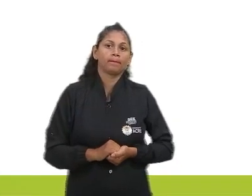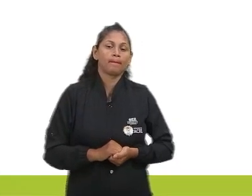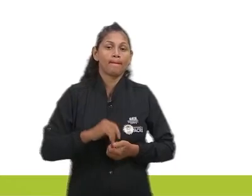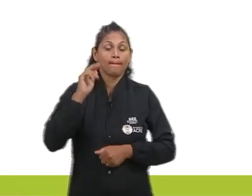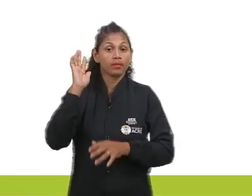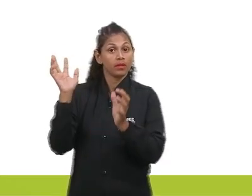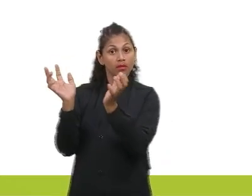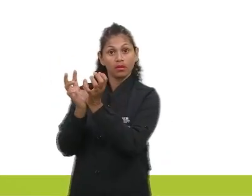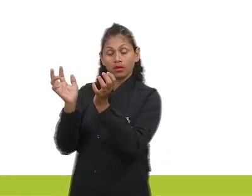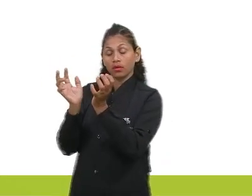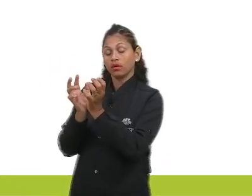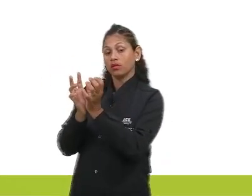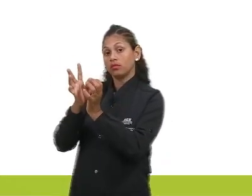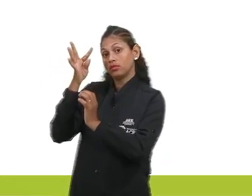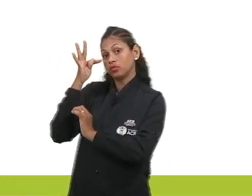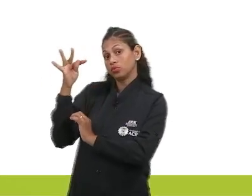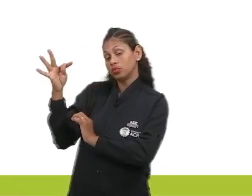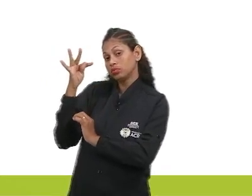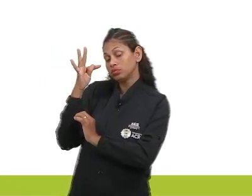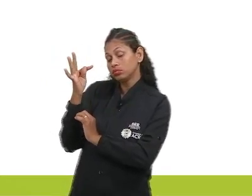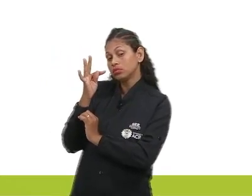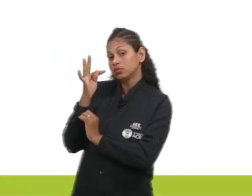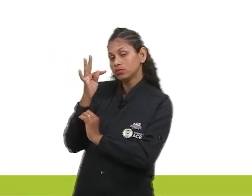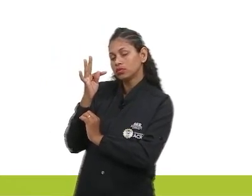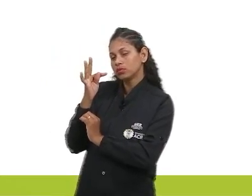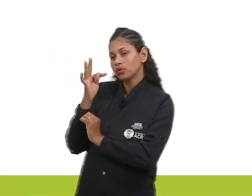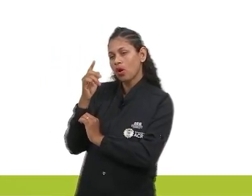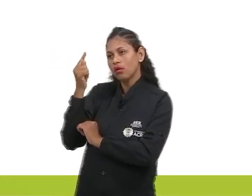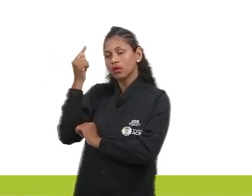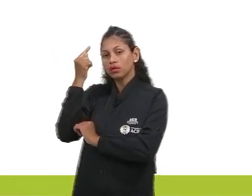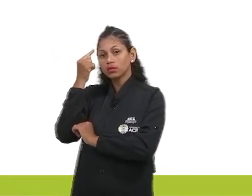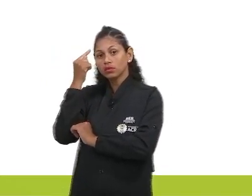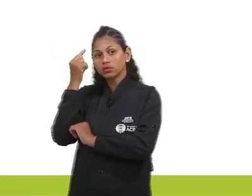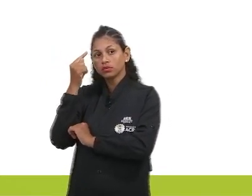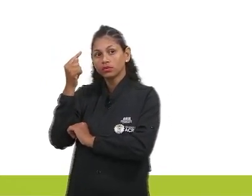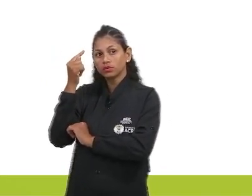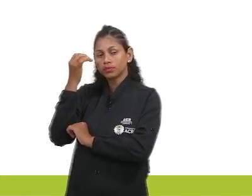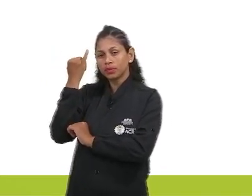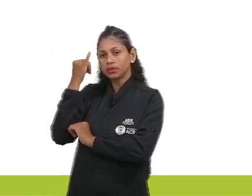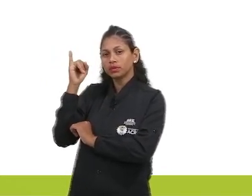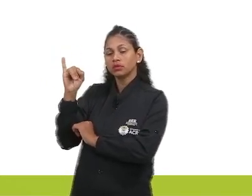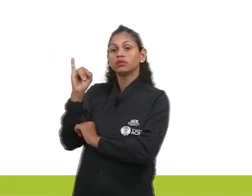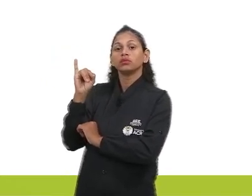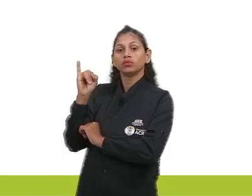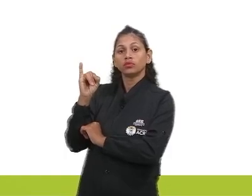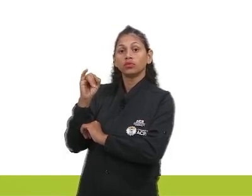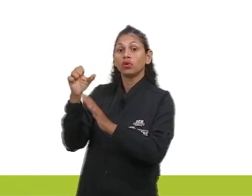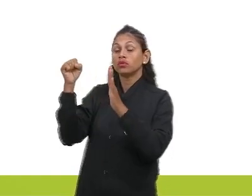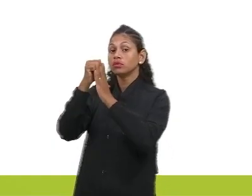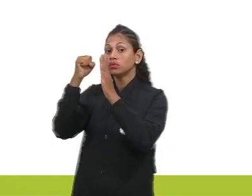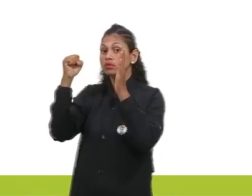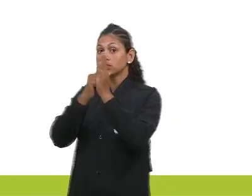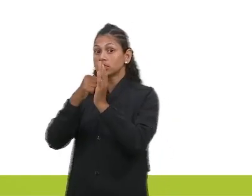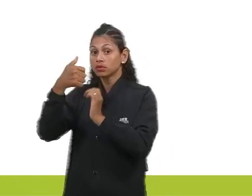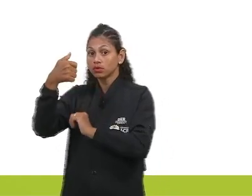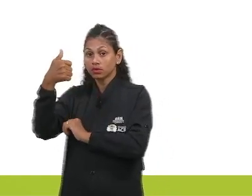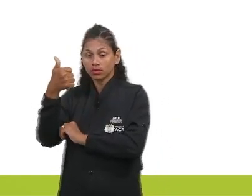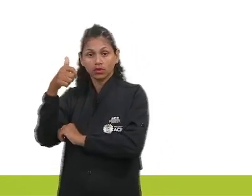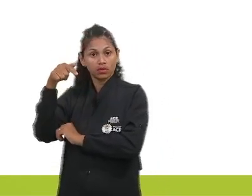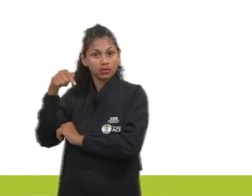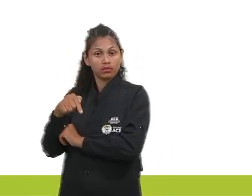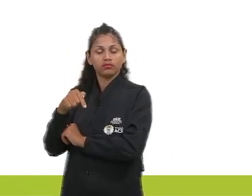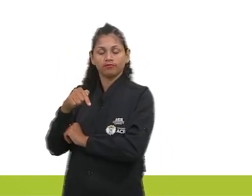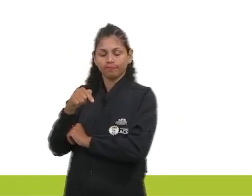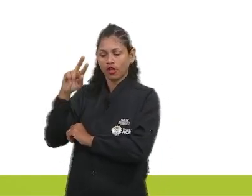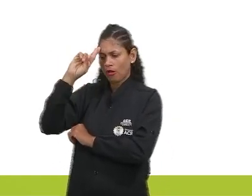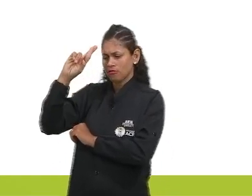corrente filosófica que agrega os pensadores do século XVII, que acreditavam na razão como meio